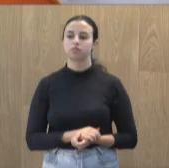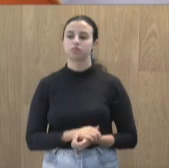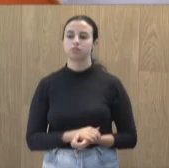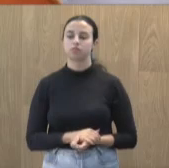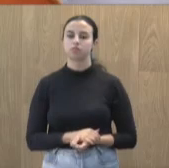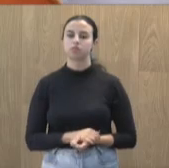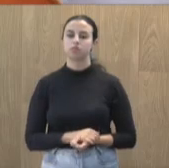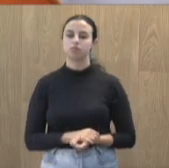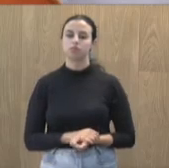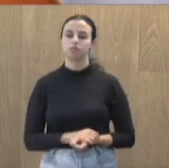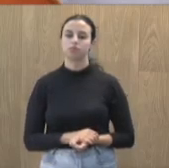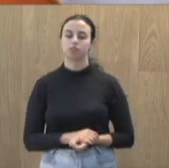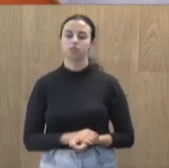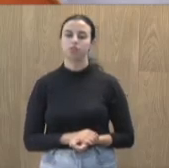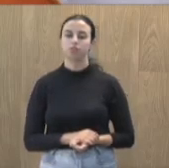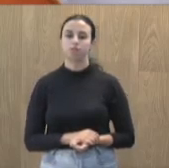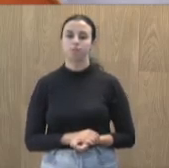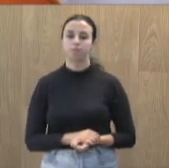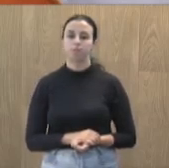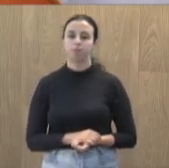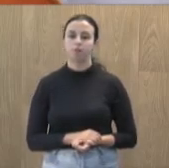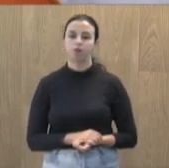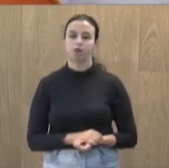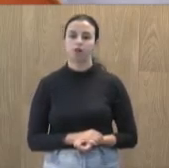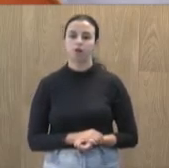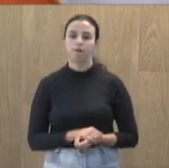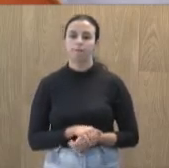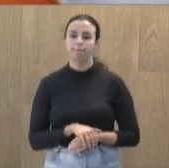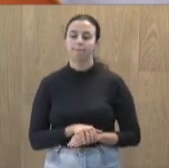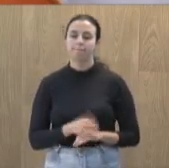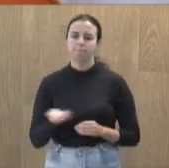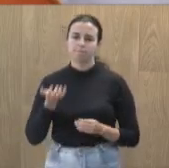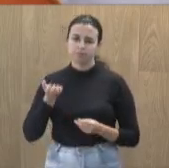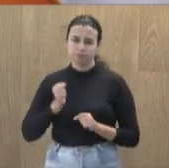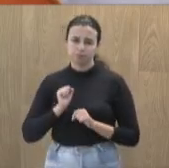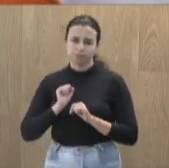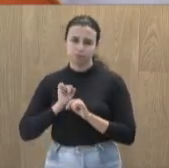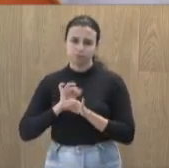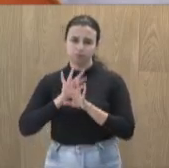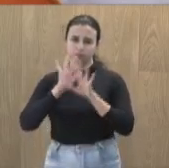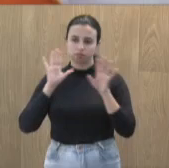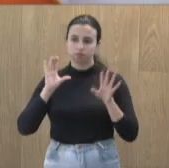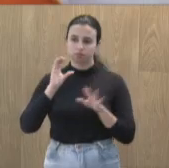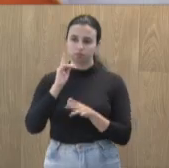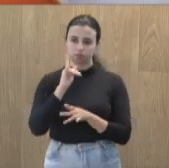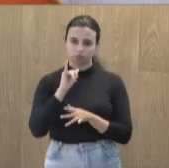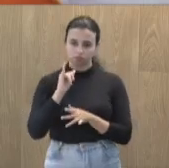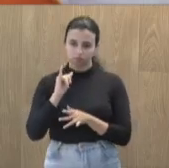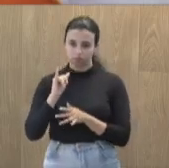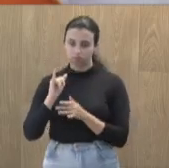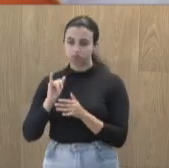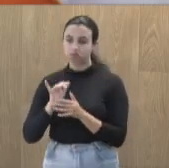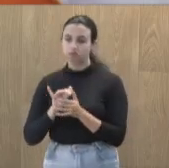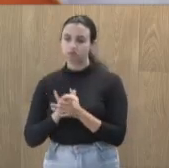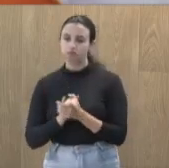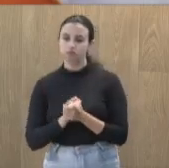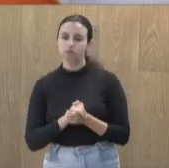Eu queria aqui deixar bem claro para a CPI